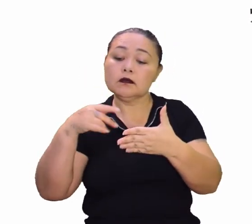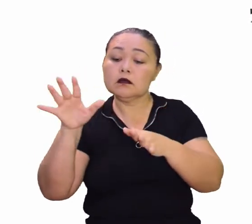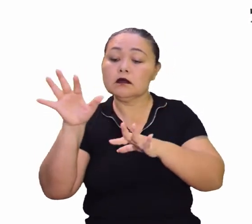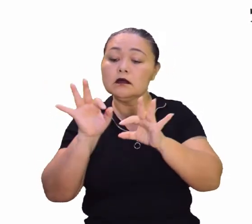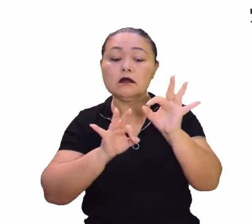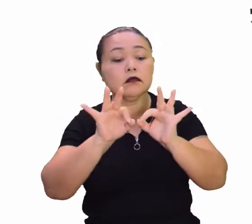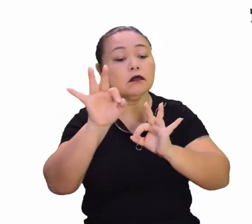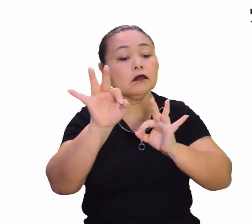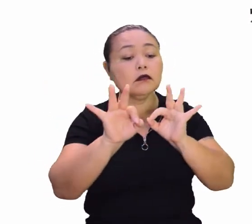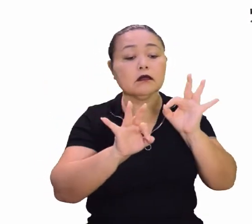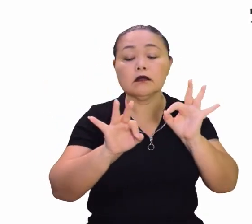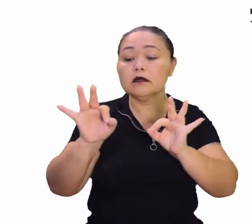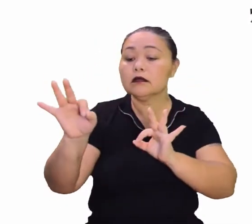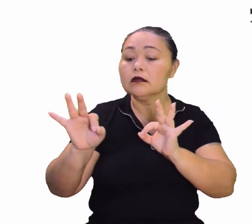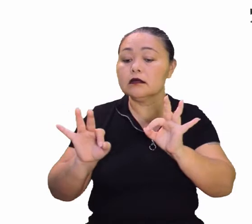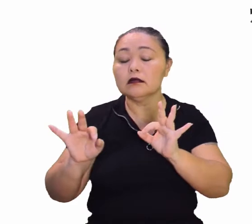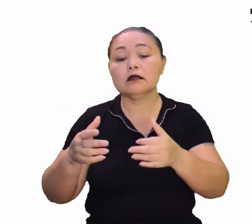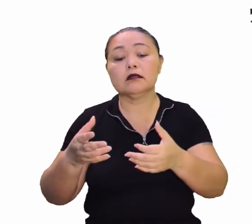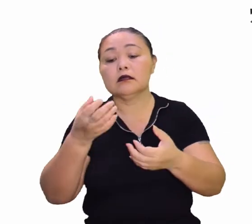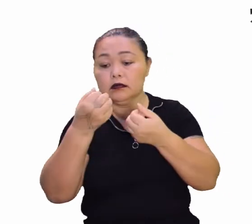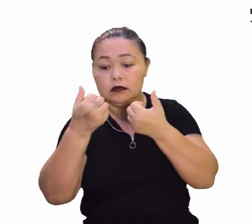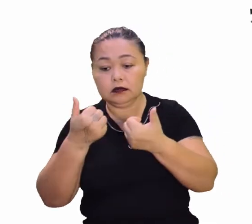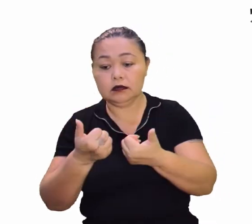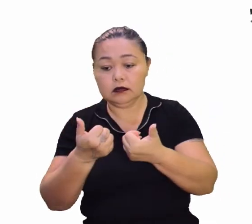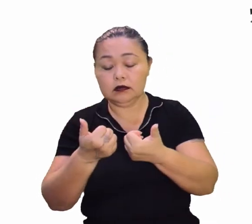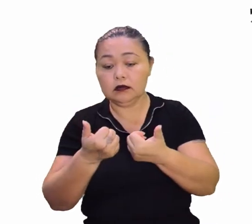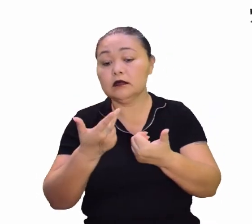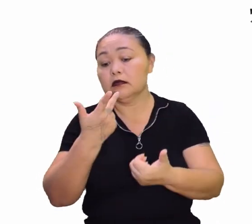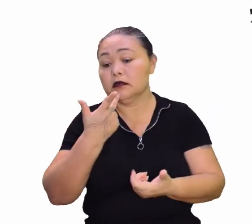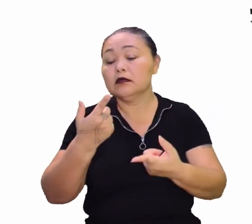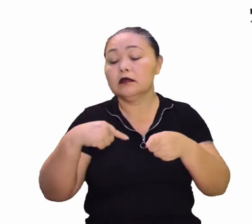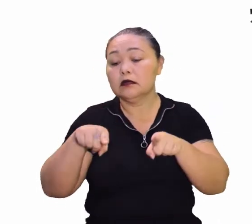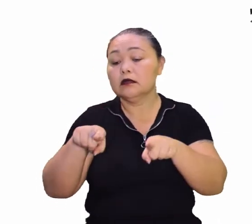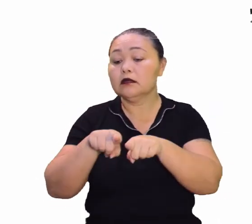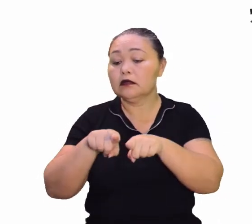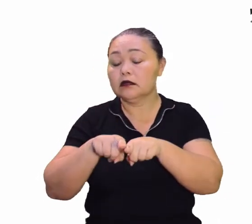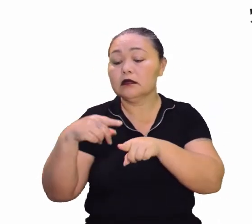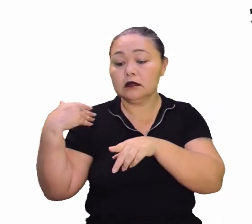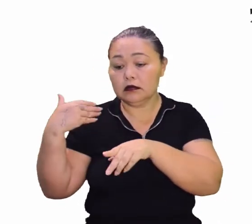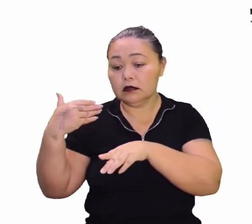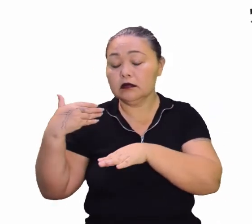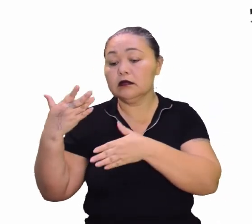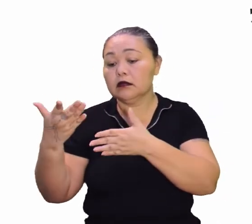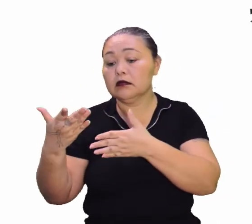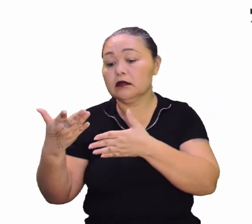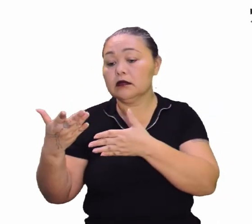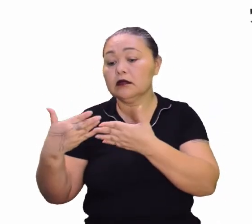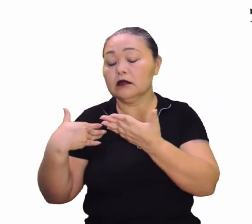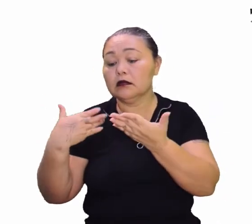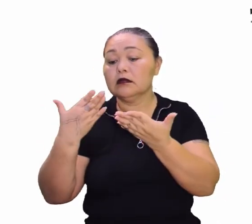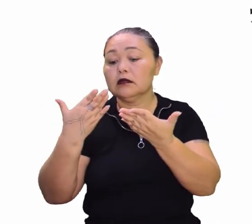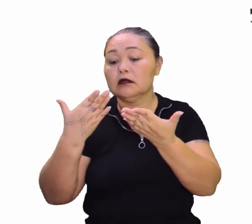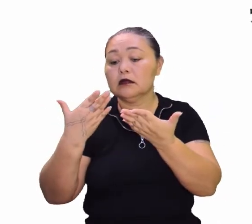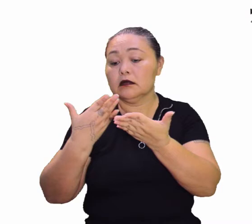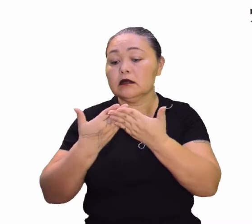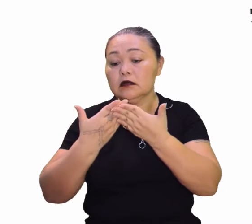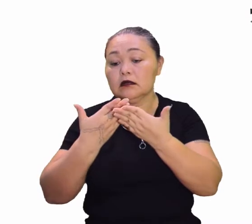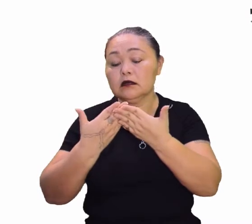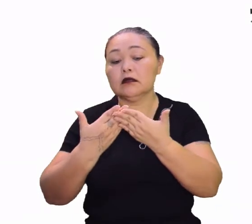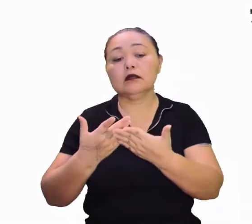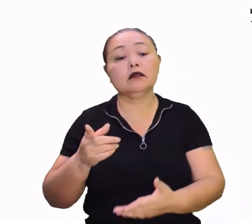bem organizado. Muito bem. E, como você falou na aula, são muito sofisticados esses portos.